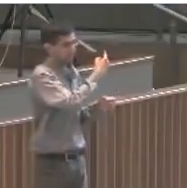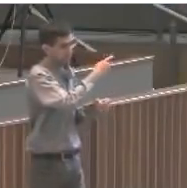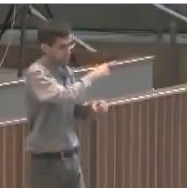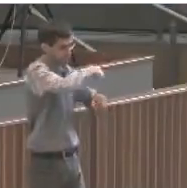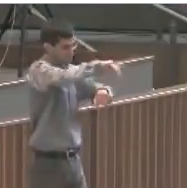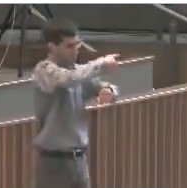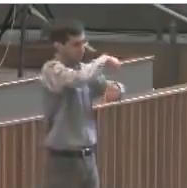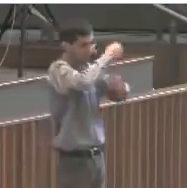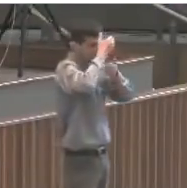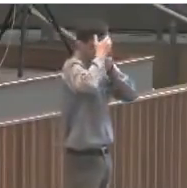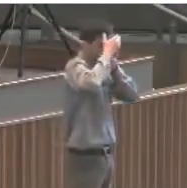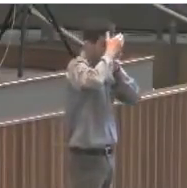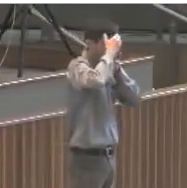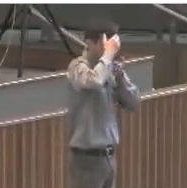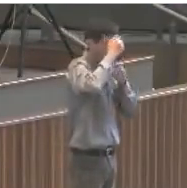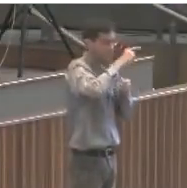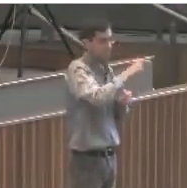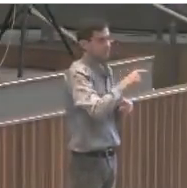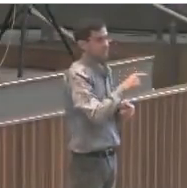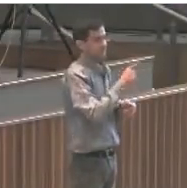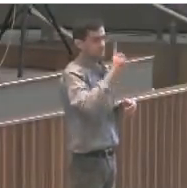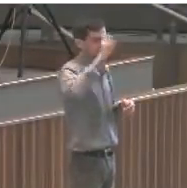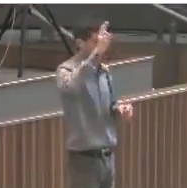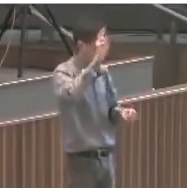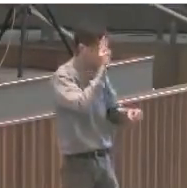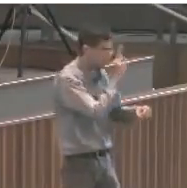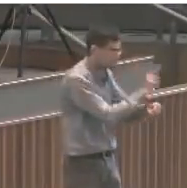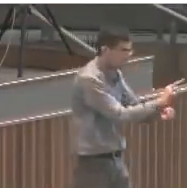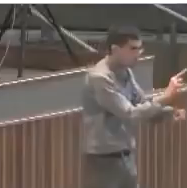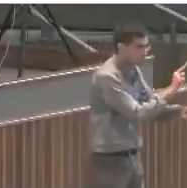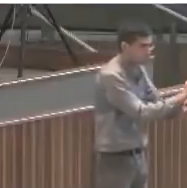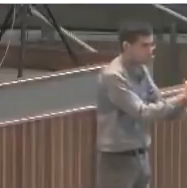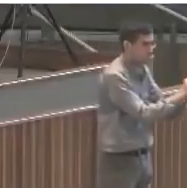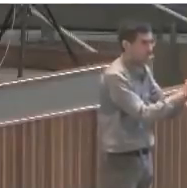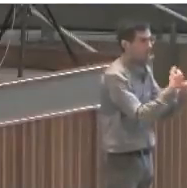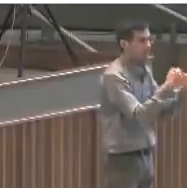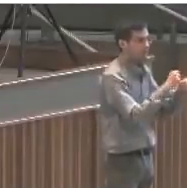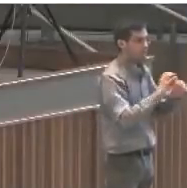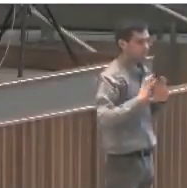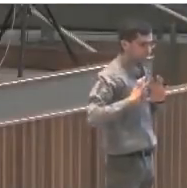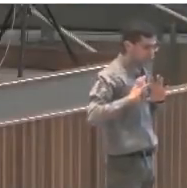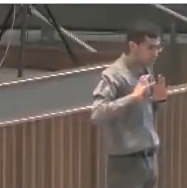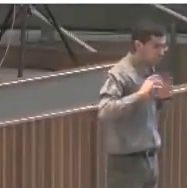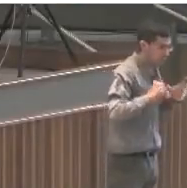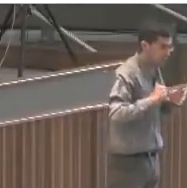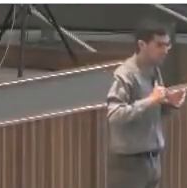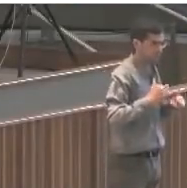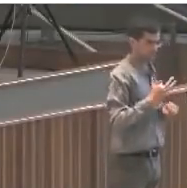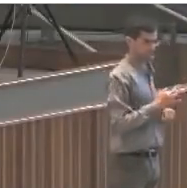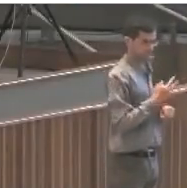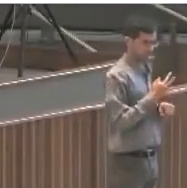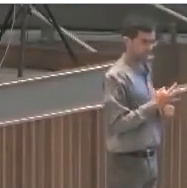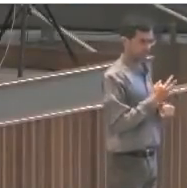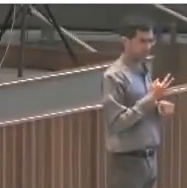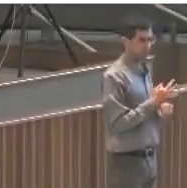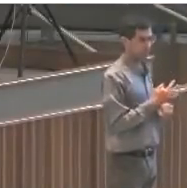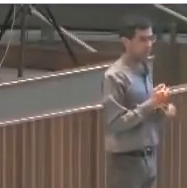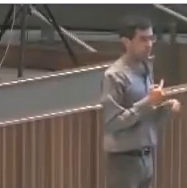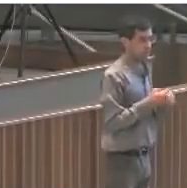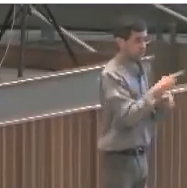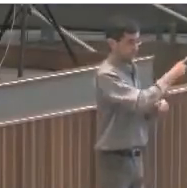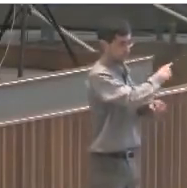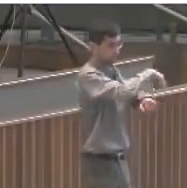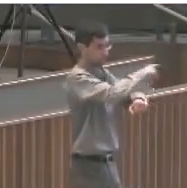necessita de enfrentamento dos nossos medos porque porque aqueles lugares não são